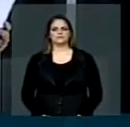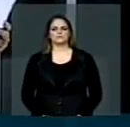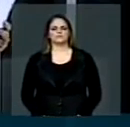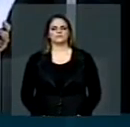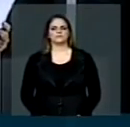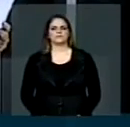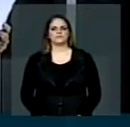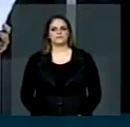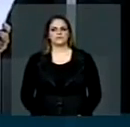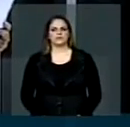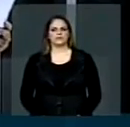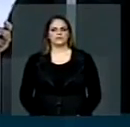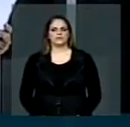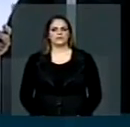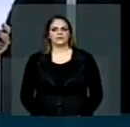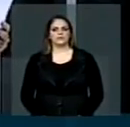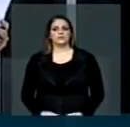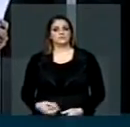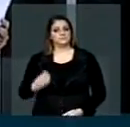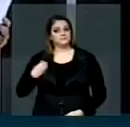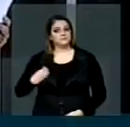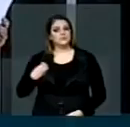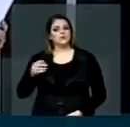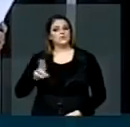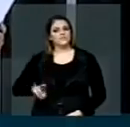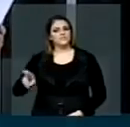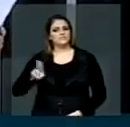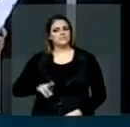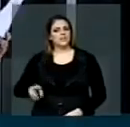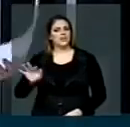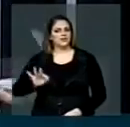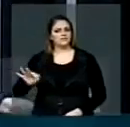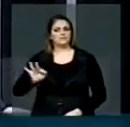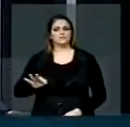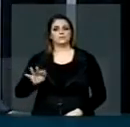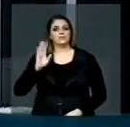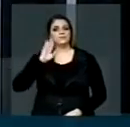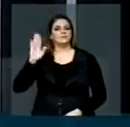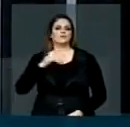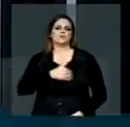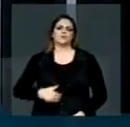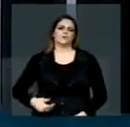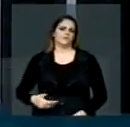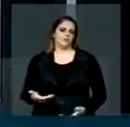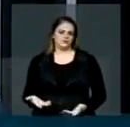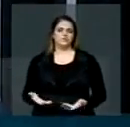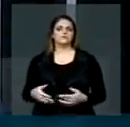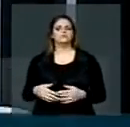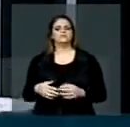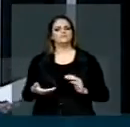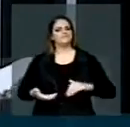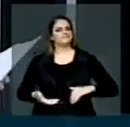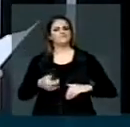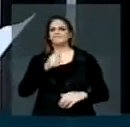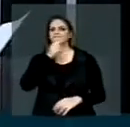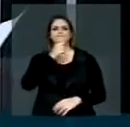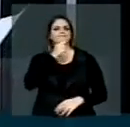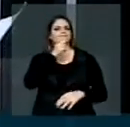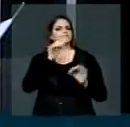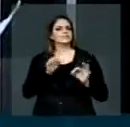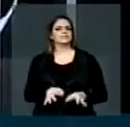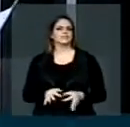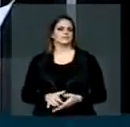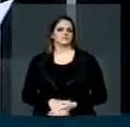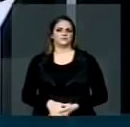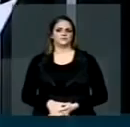Obrigado, presidente. Das universidades, sobretudo as mantidas pelo poder público. Uma missão que o Congresso Nacional ainda não cumpriu. Por